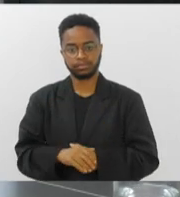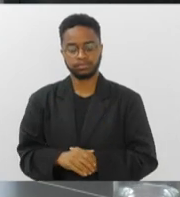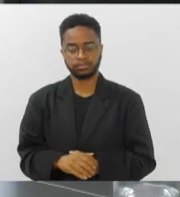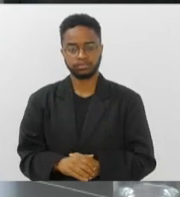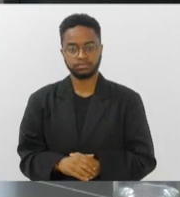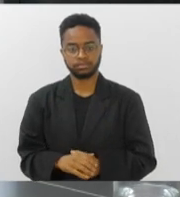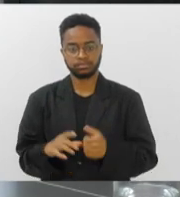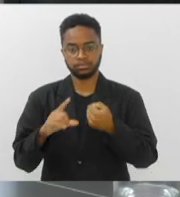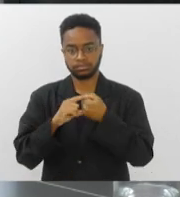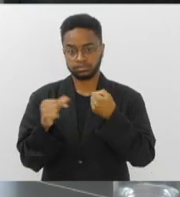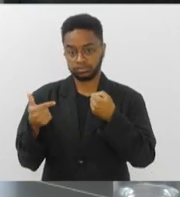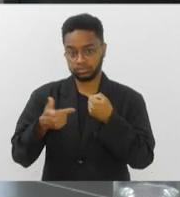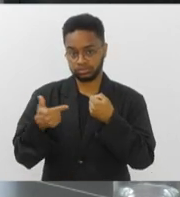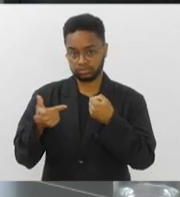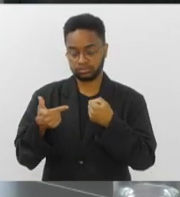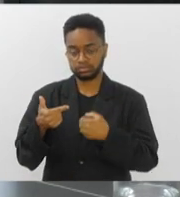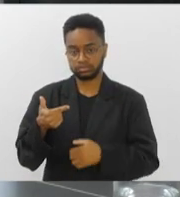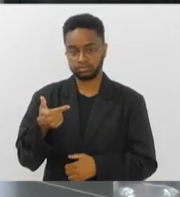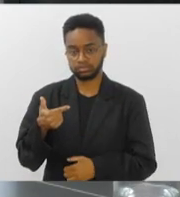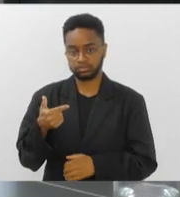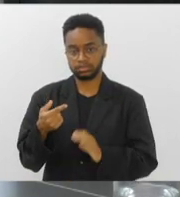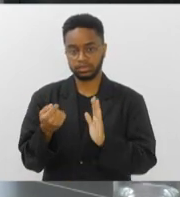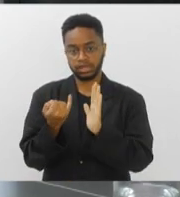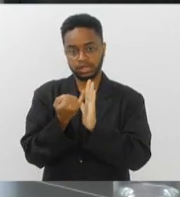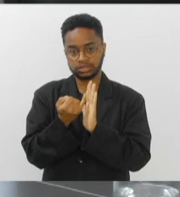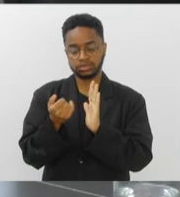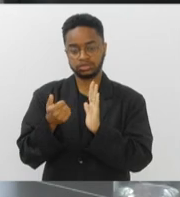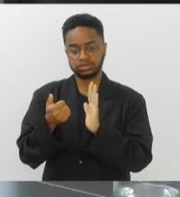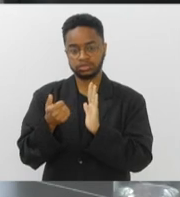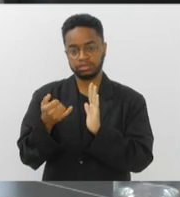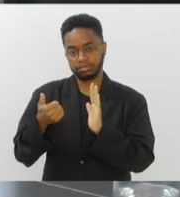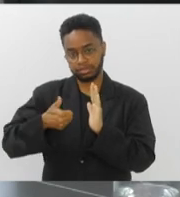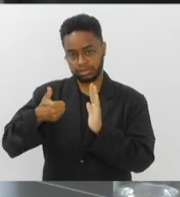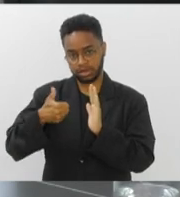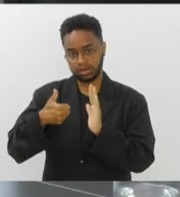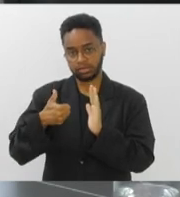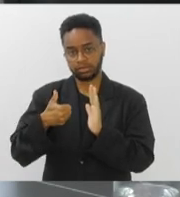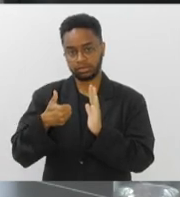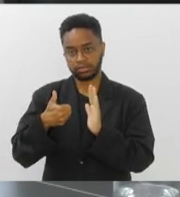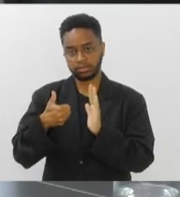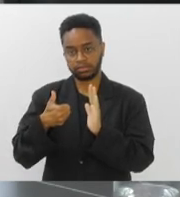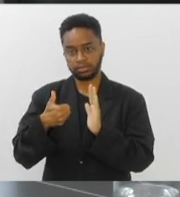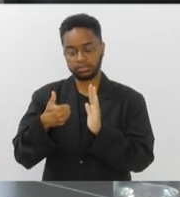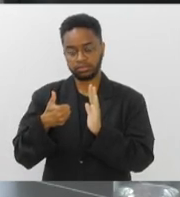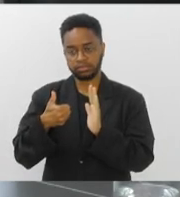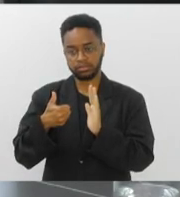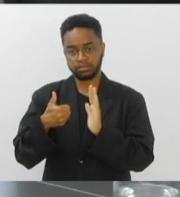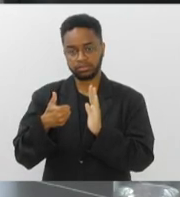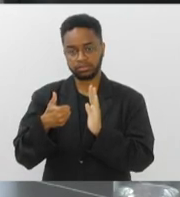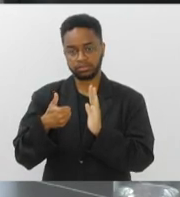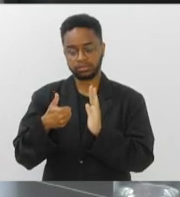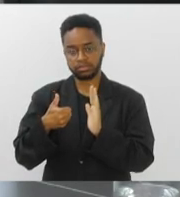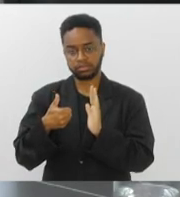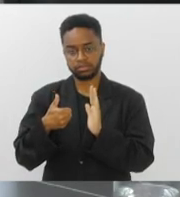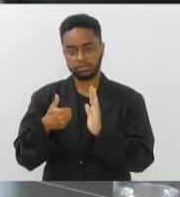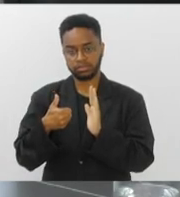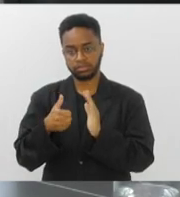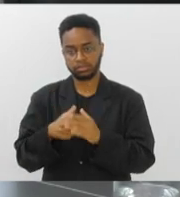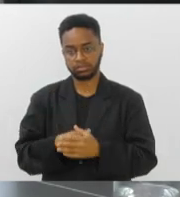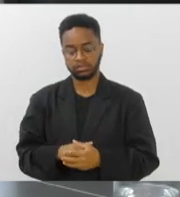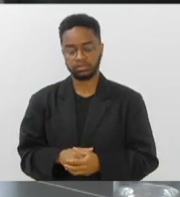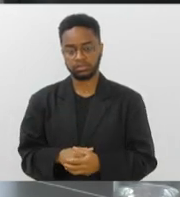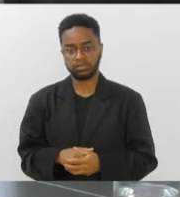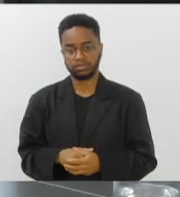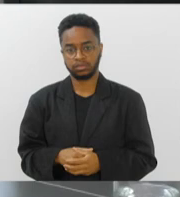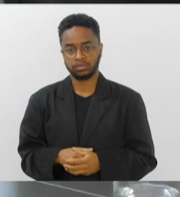no artigo 2º, inciso 1º, mais especificamente aqui no